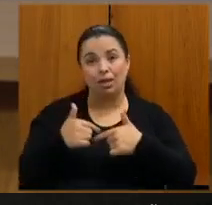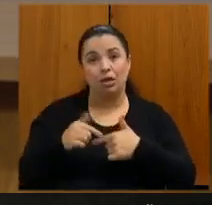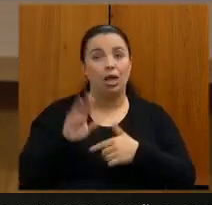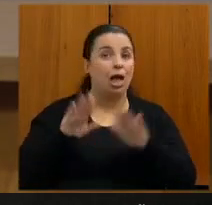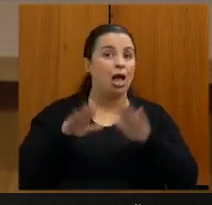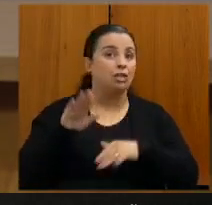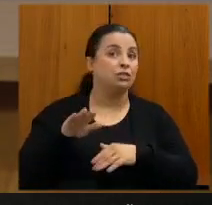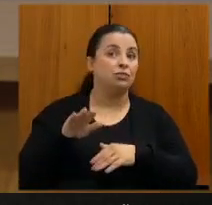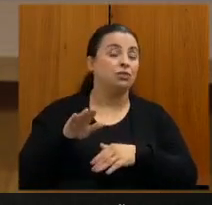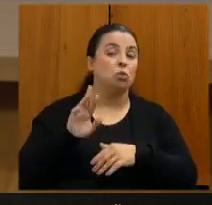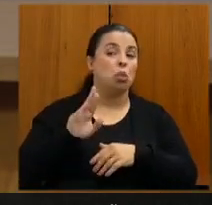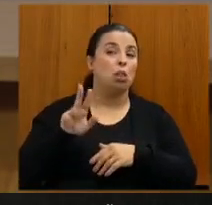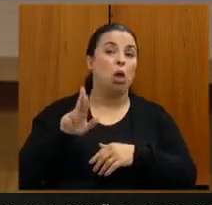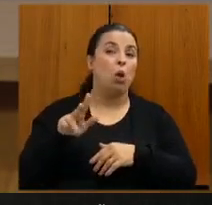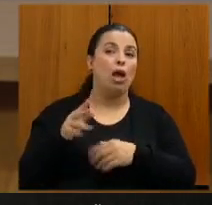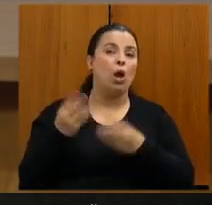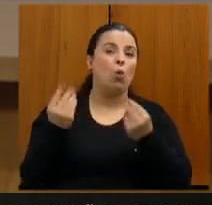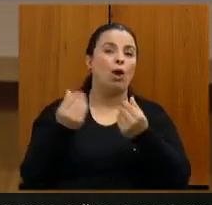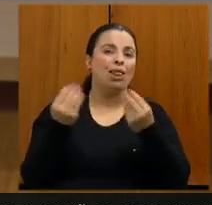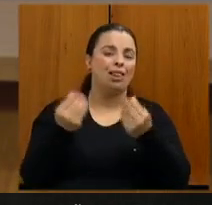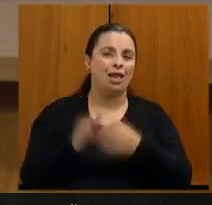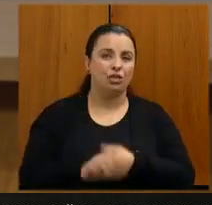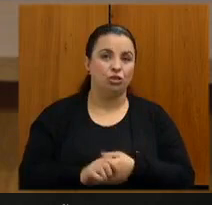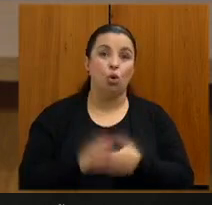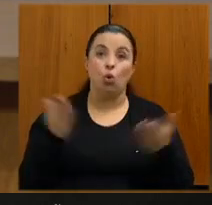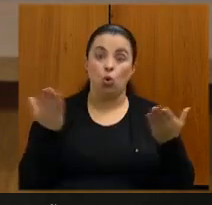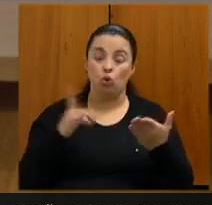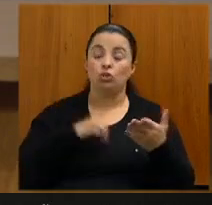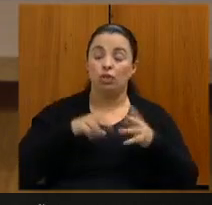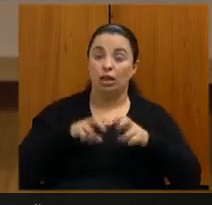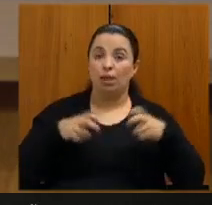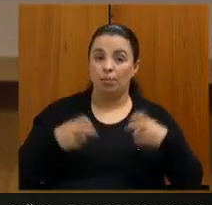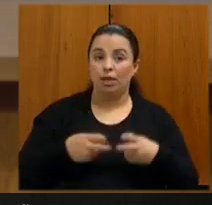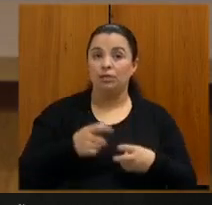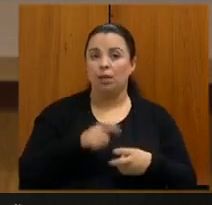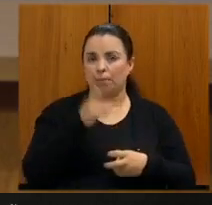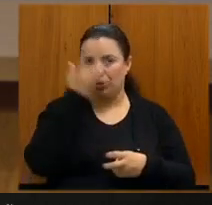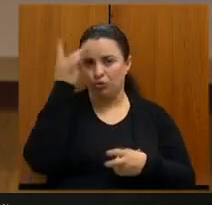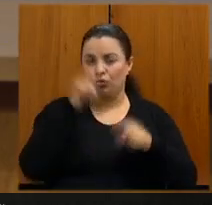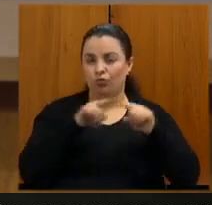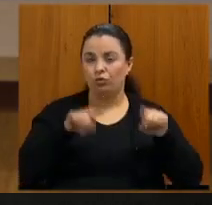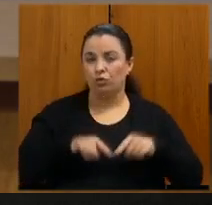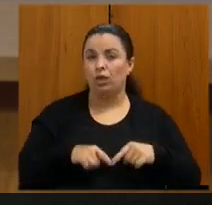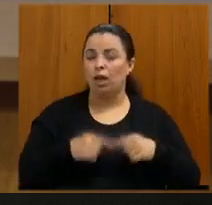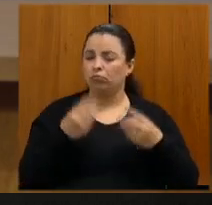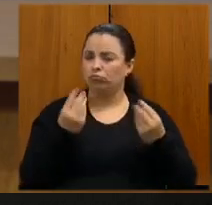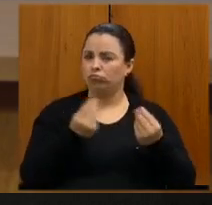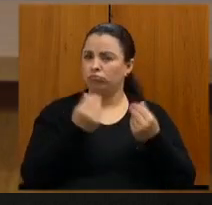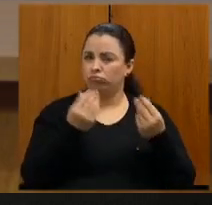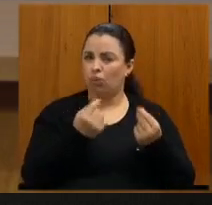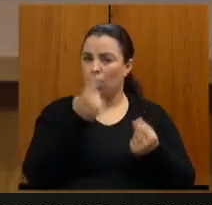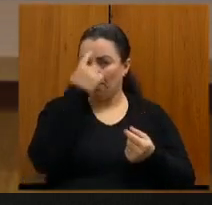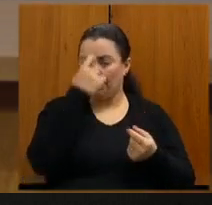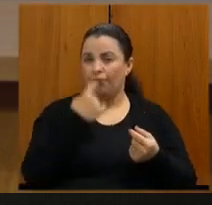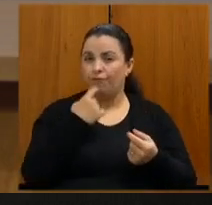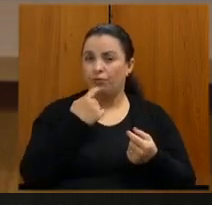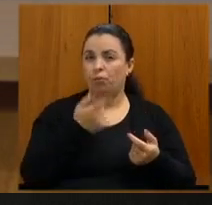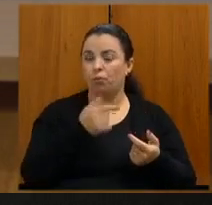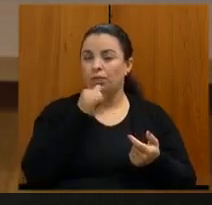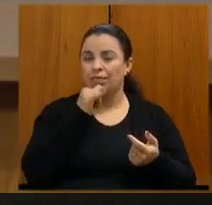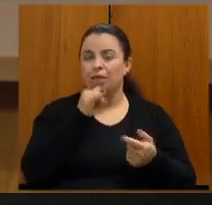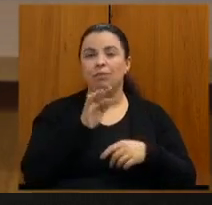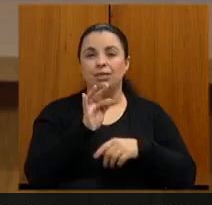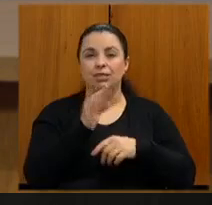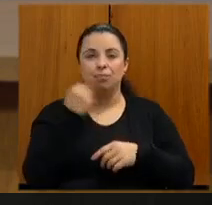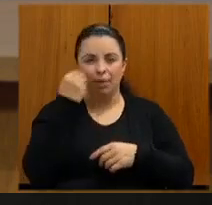qualificado hoje na mesa e aí nós temos o perfil desses servidores tem experiência